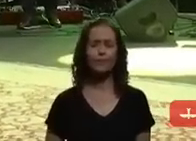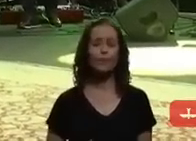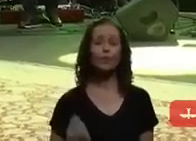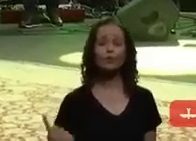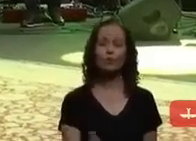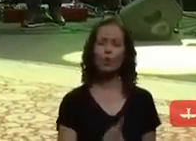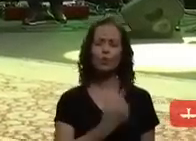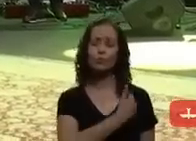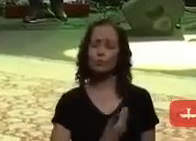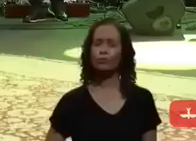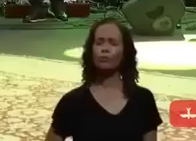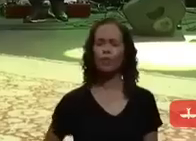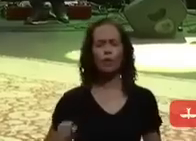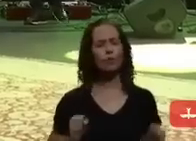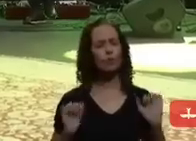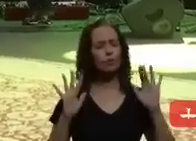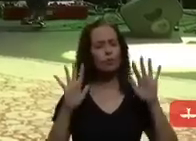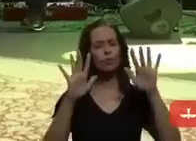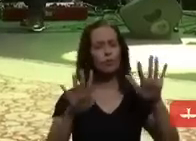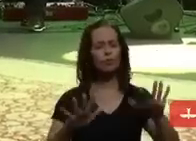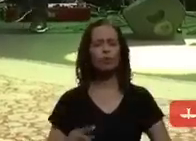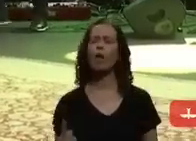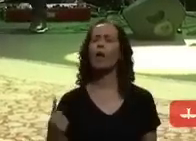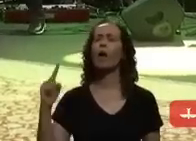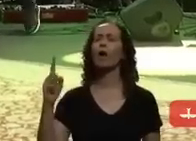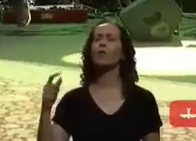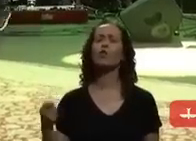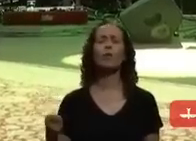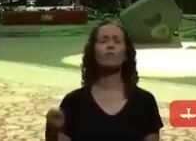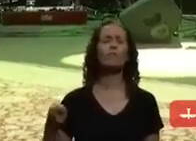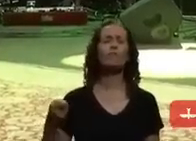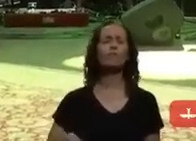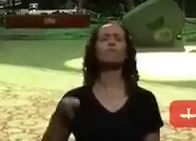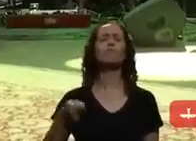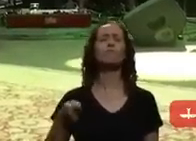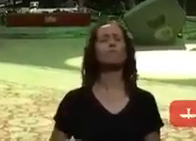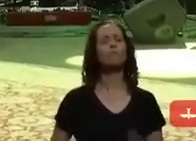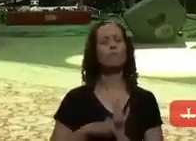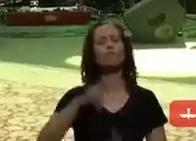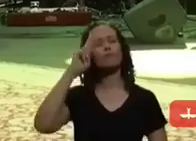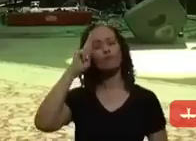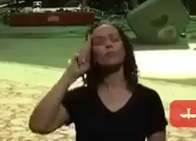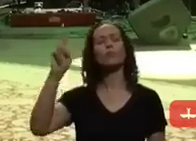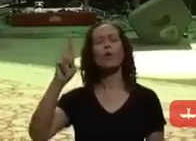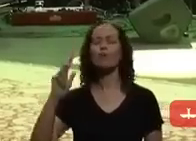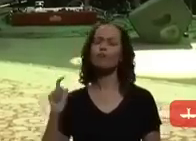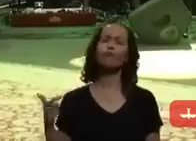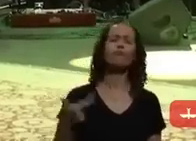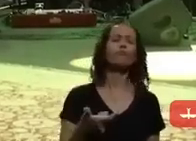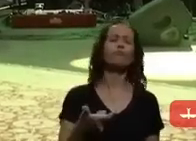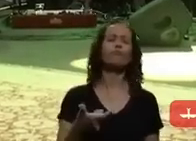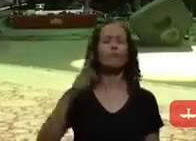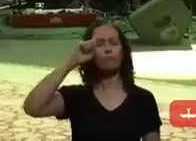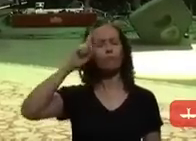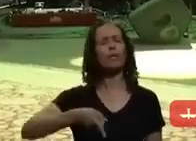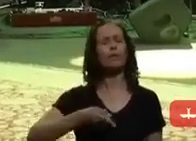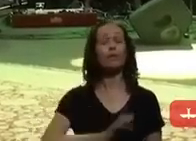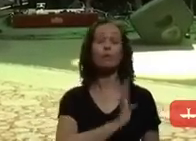governo que a última palavra vem do Senhor, que o coração do